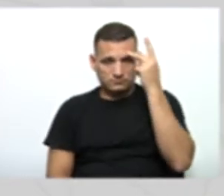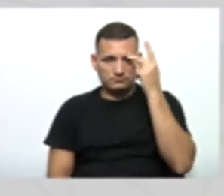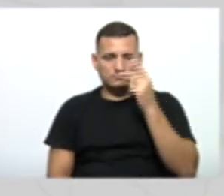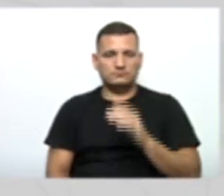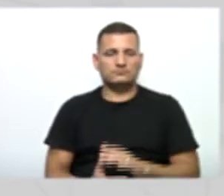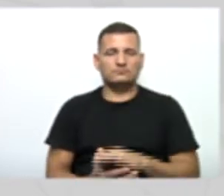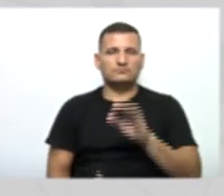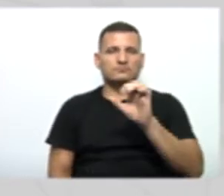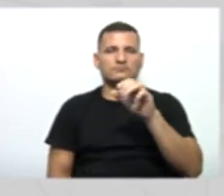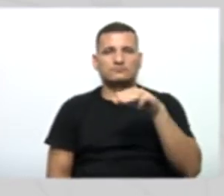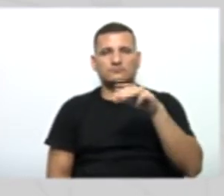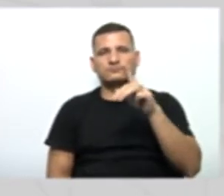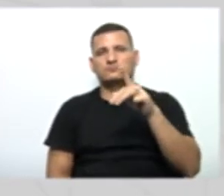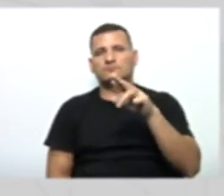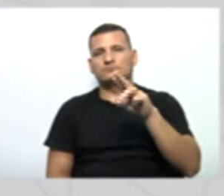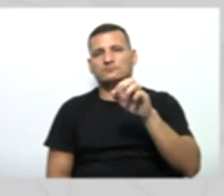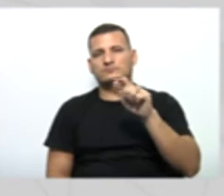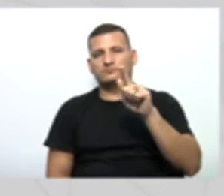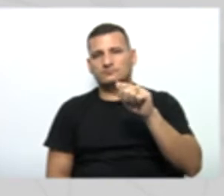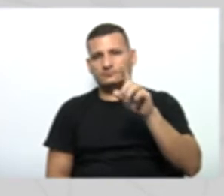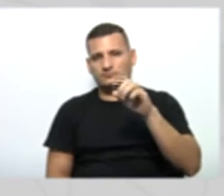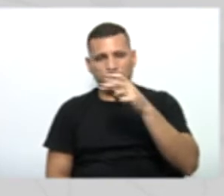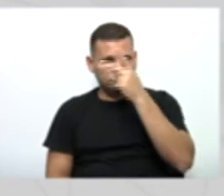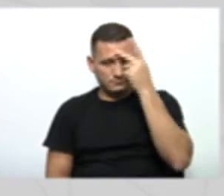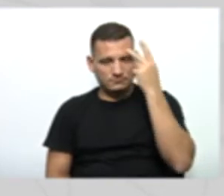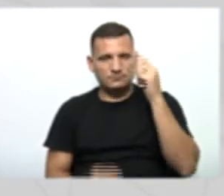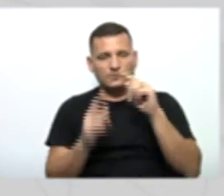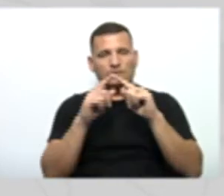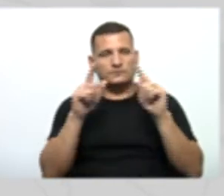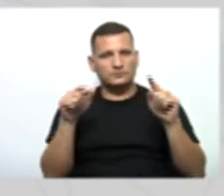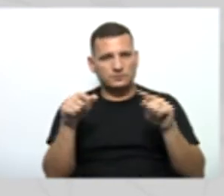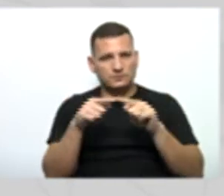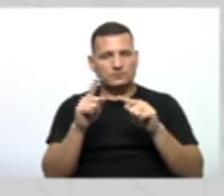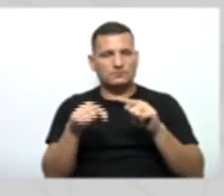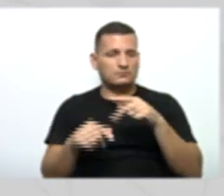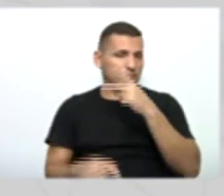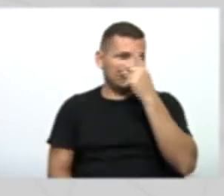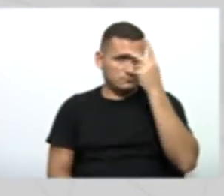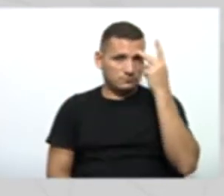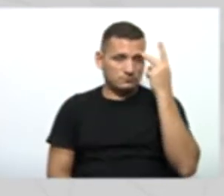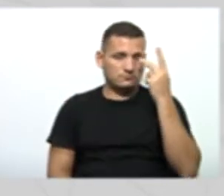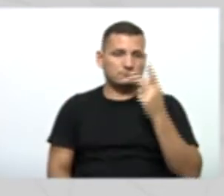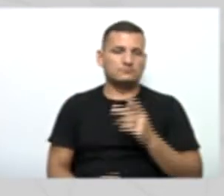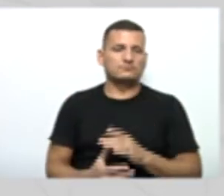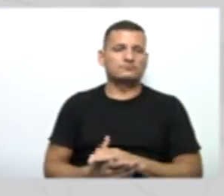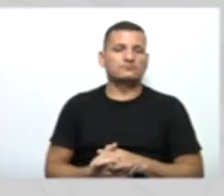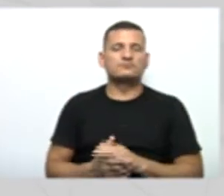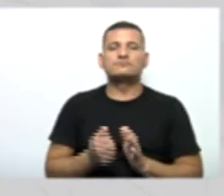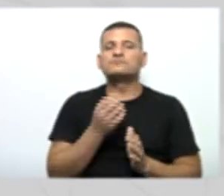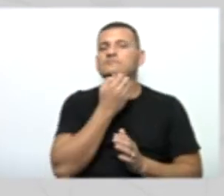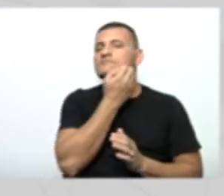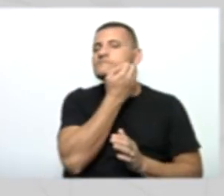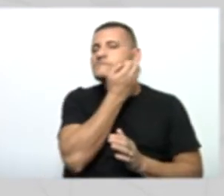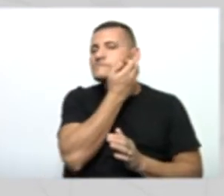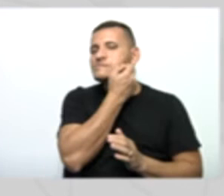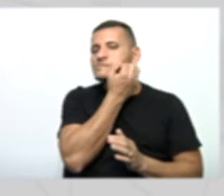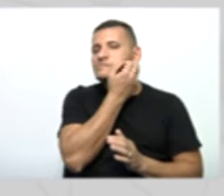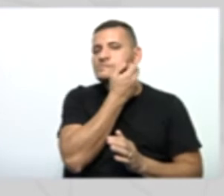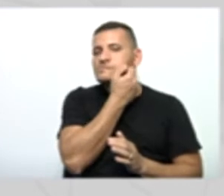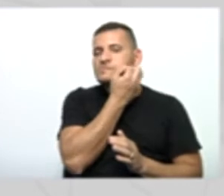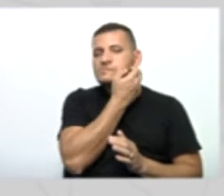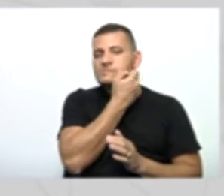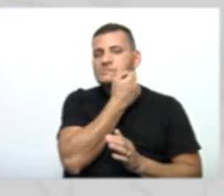não é uma pessoa? Então vocês vão observar que o atributos dele, ó, pode estar na análise